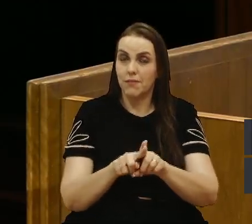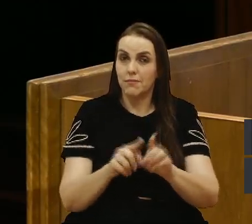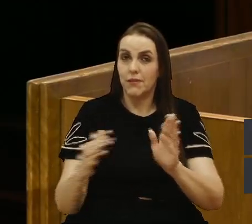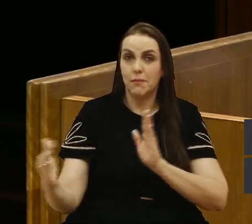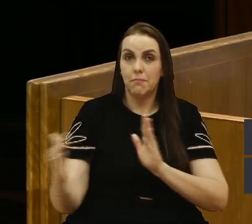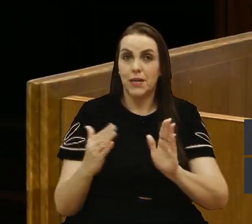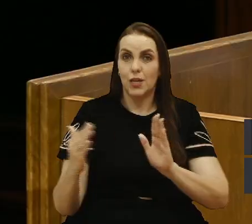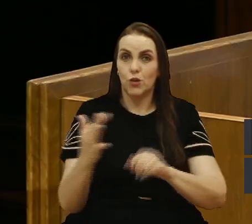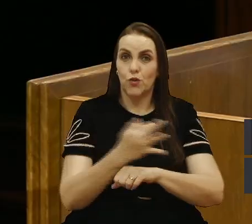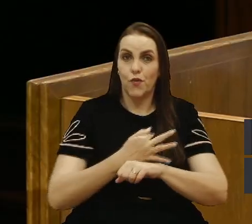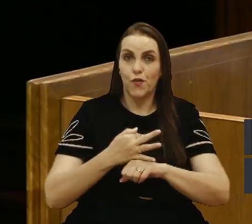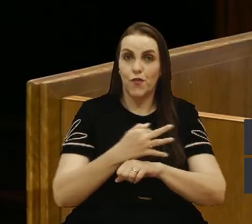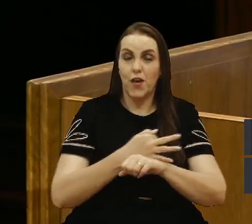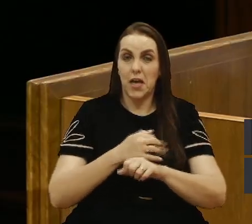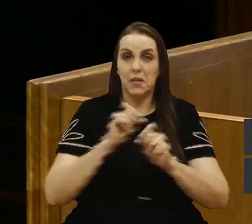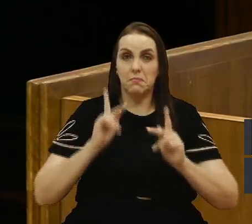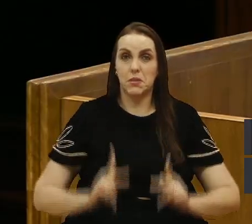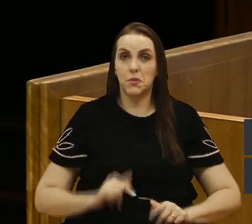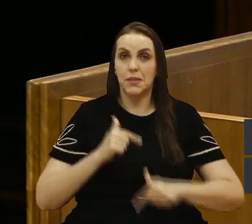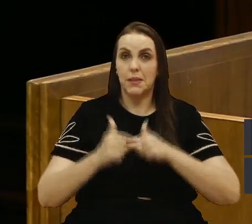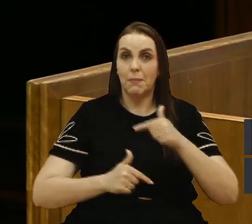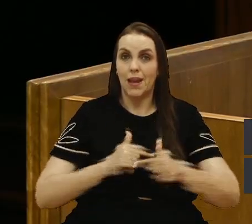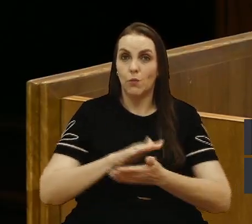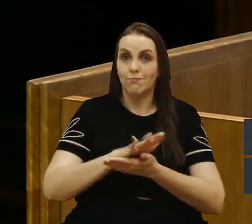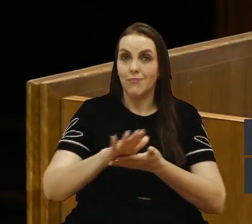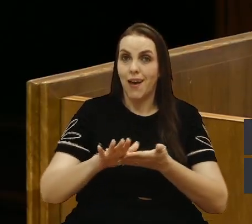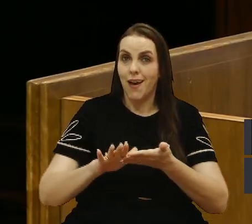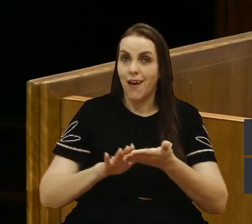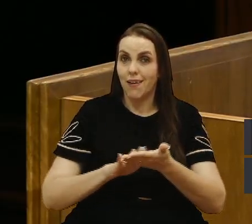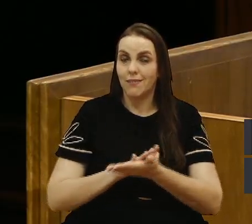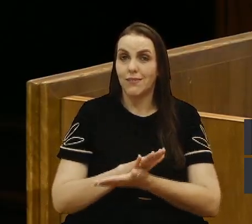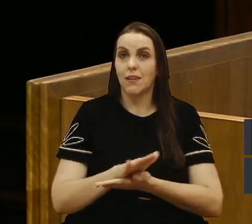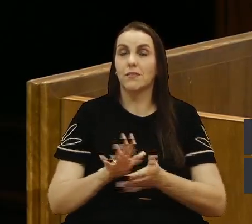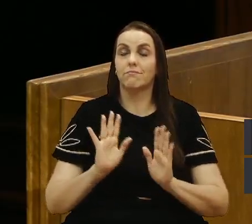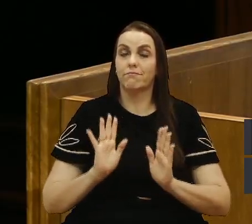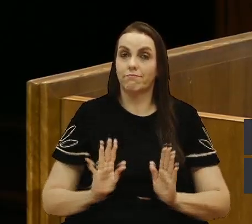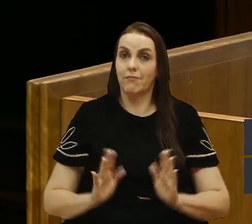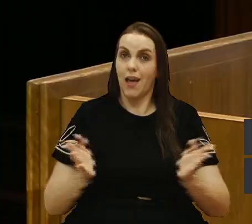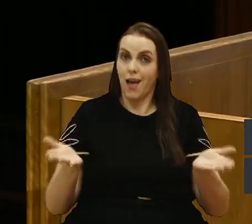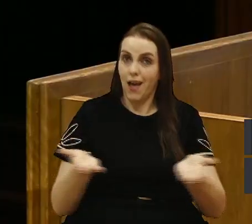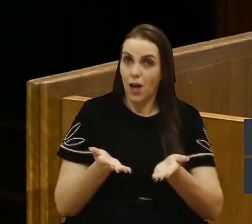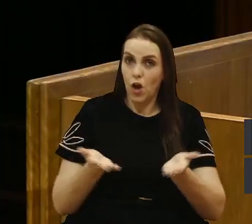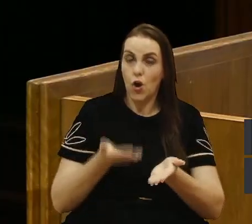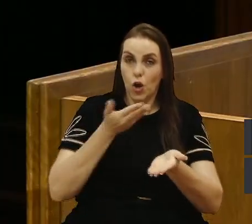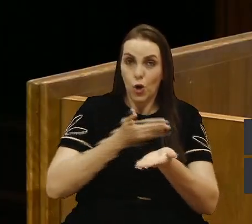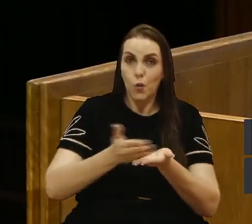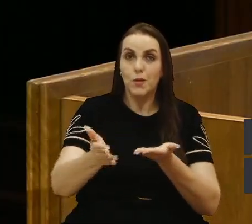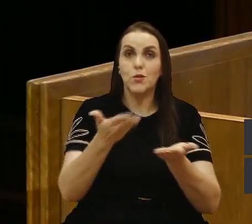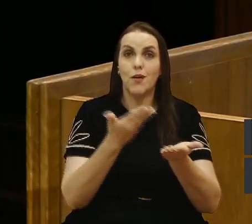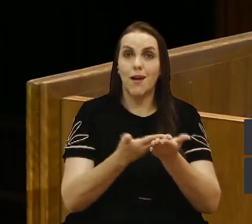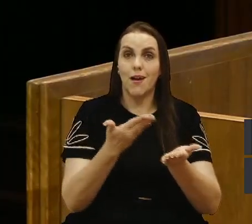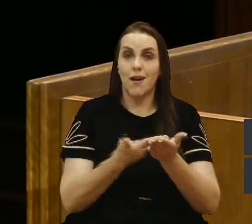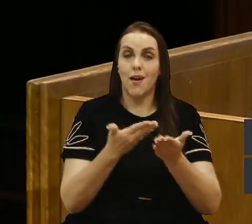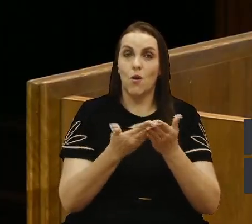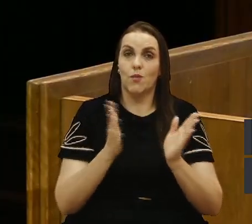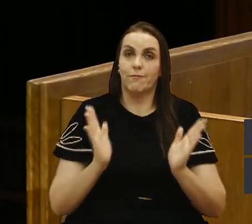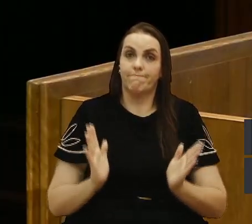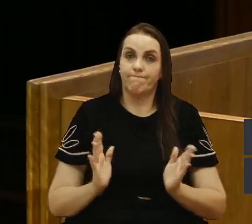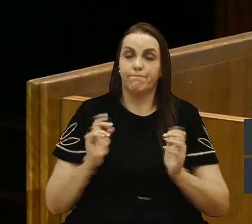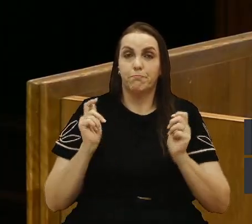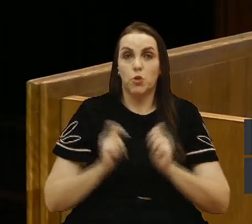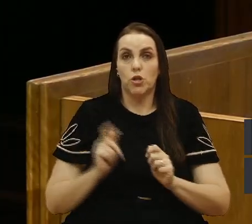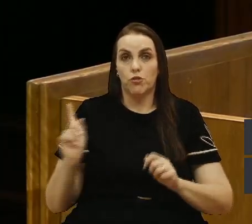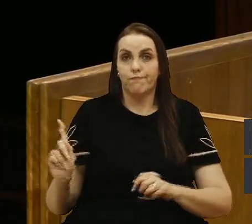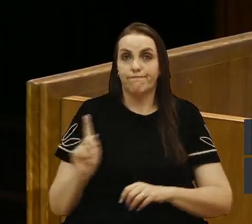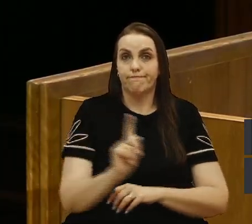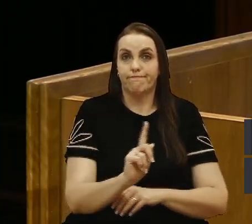férias, 100 pessoas trabalhando ali, agora, ainda não tinha, né, mas agora começou as aulas, daí pode ser que o pessoal venha. Então, isso é bem